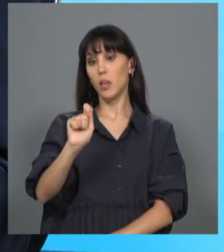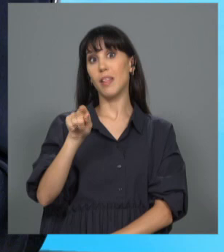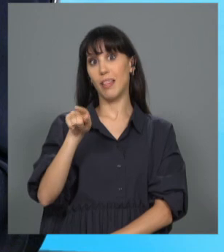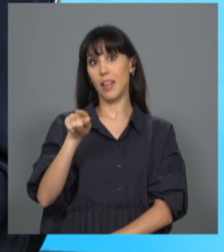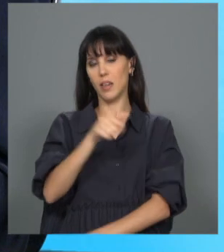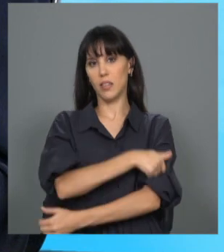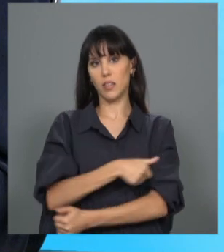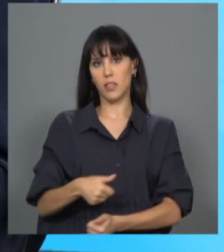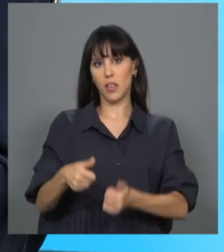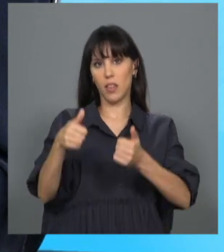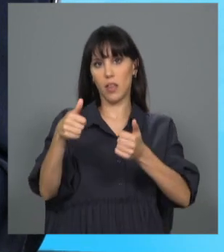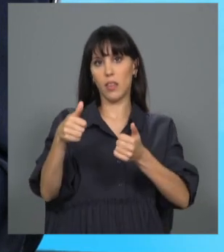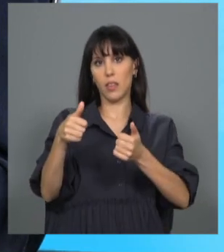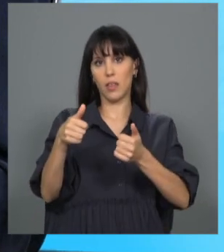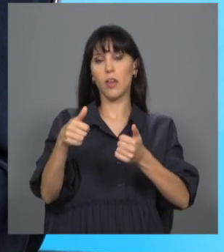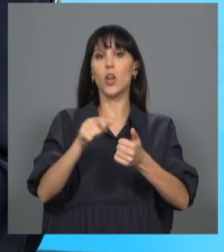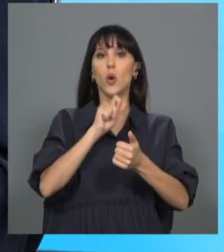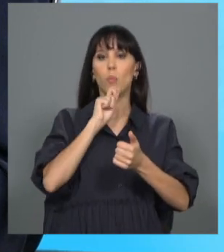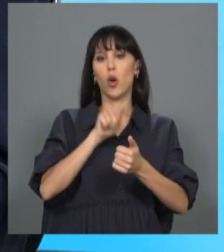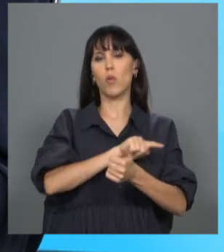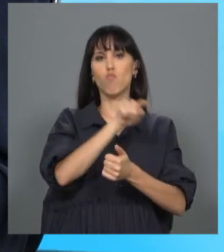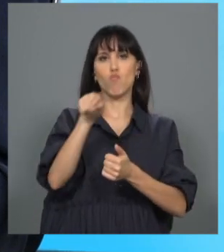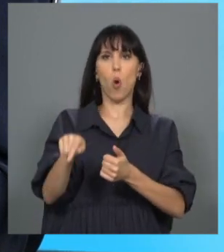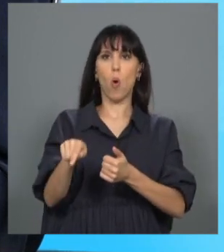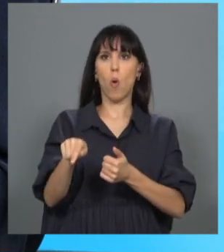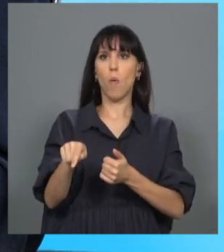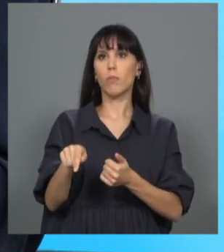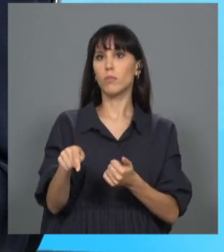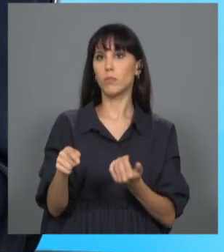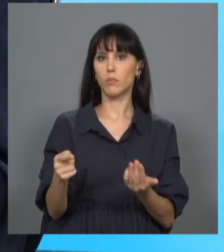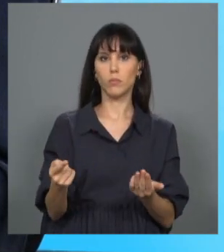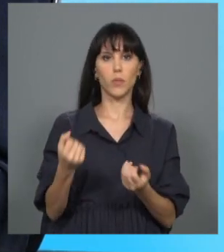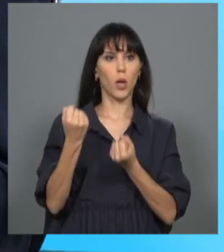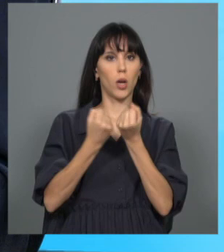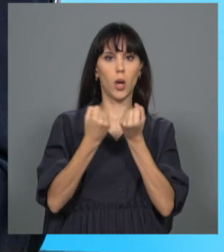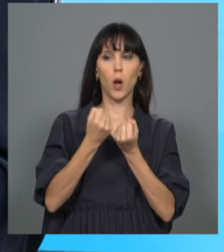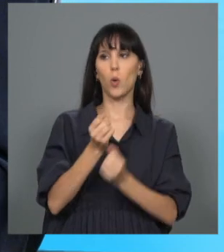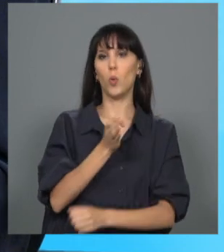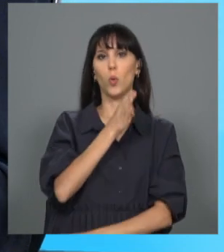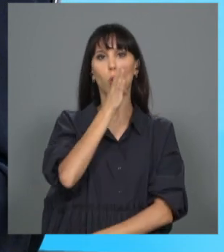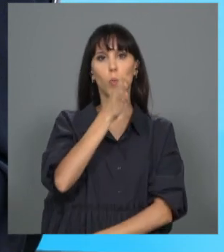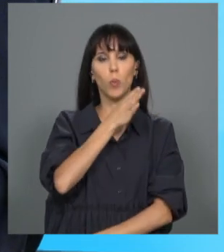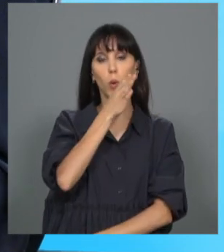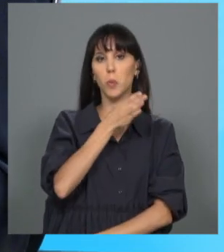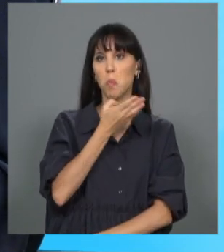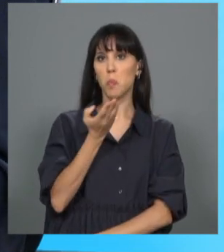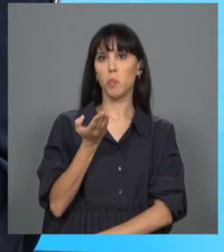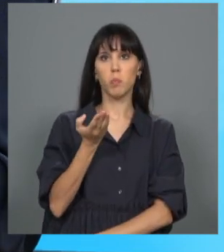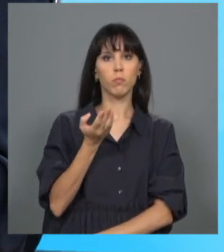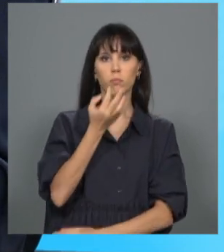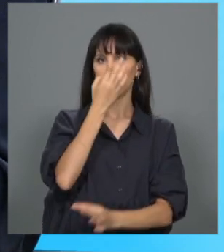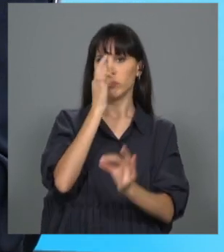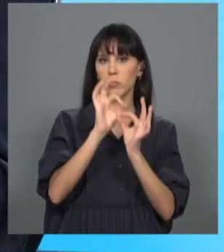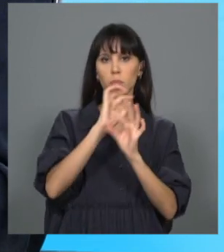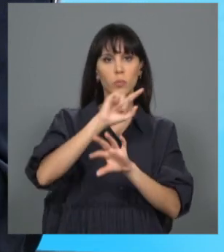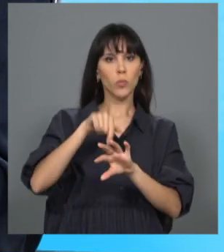cidade podem chegar num carro ou num comboio em menos de 1